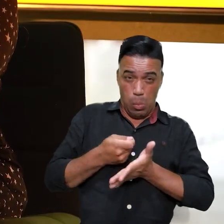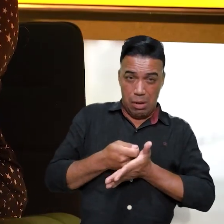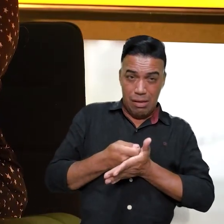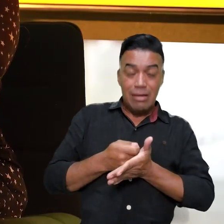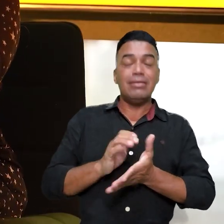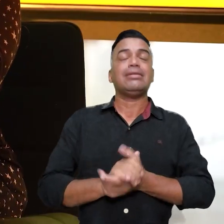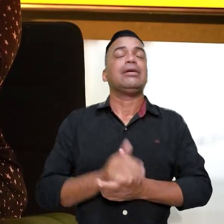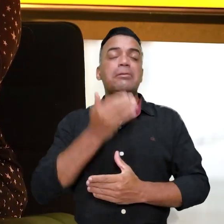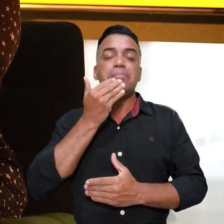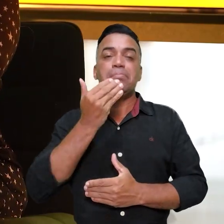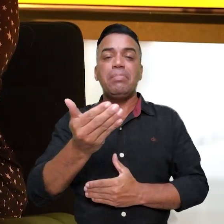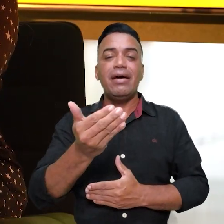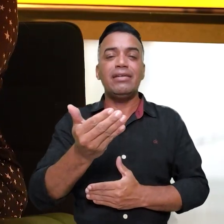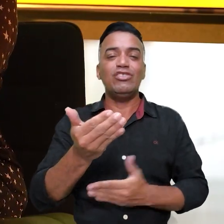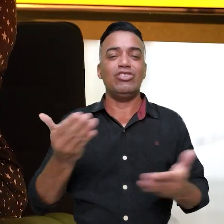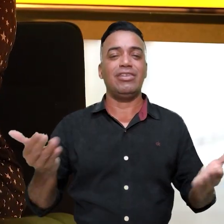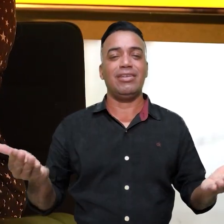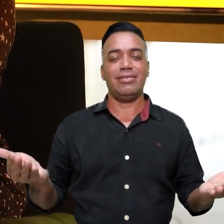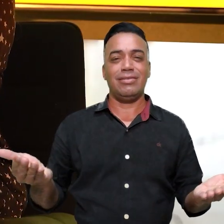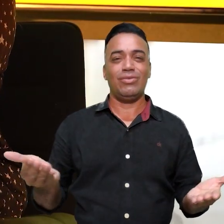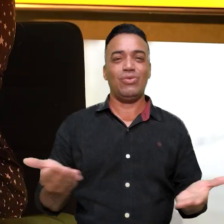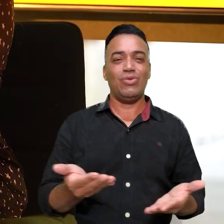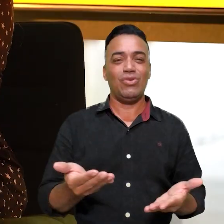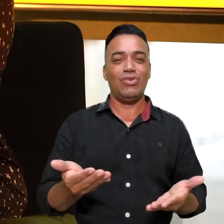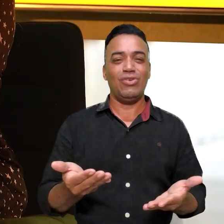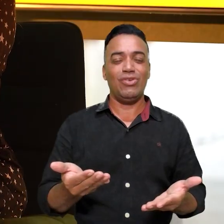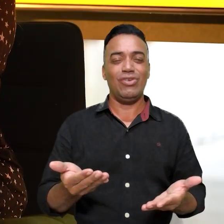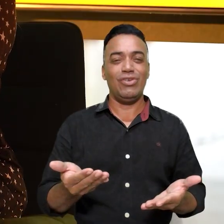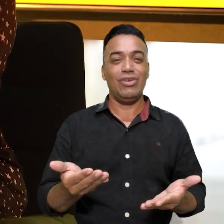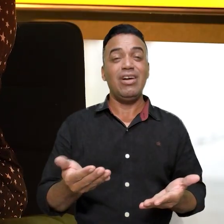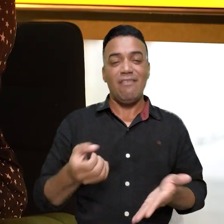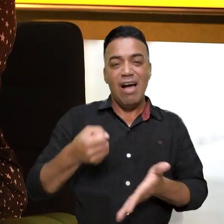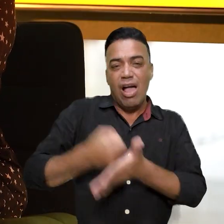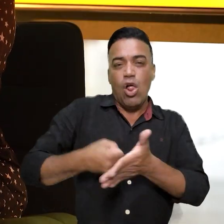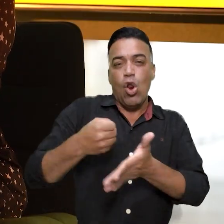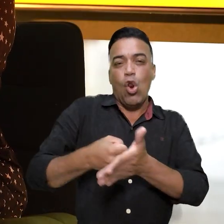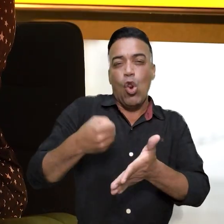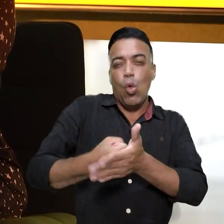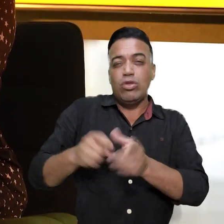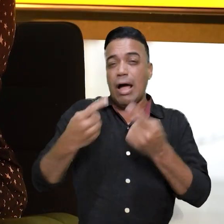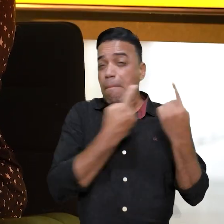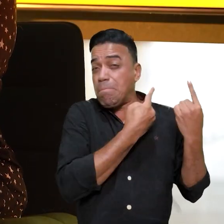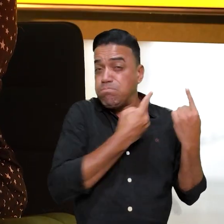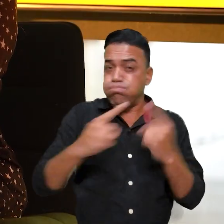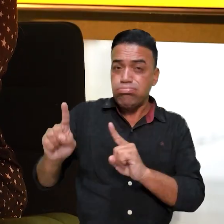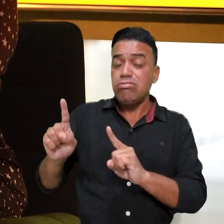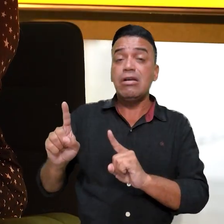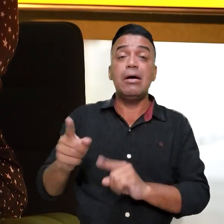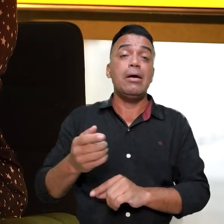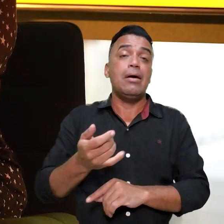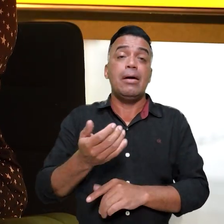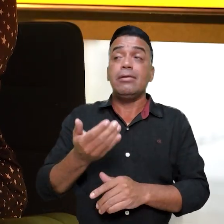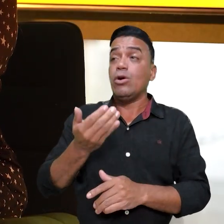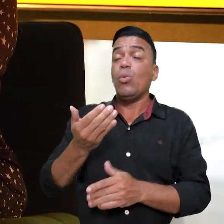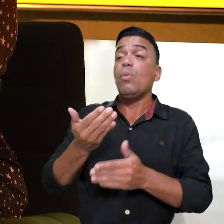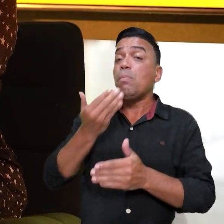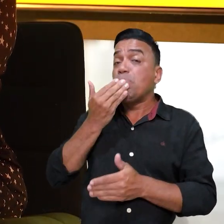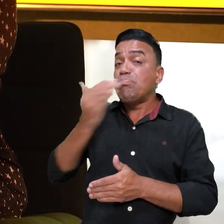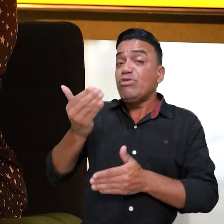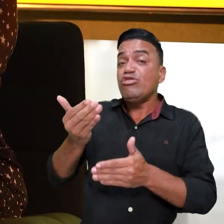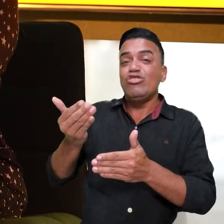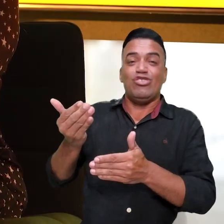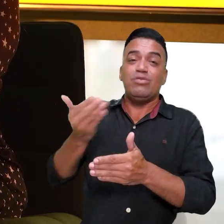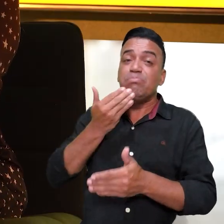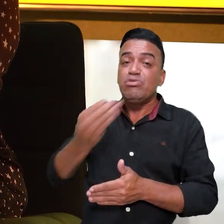ela pede agora, e ela vai lutar contra. Tem um pedido de socorro